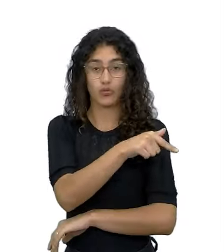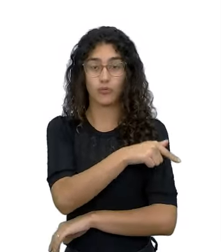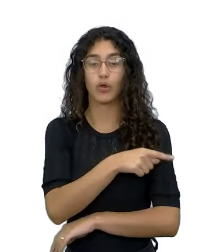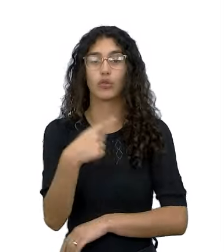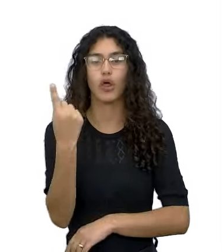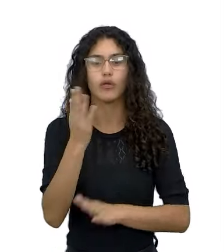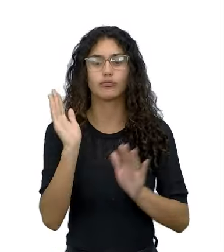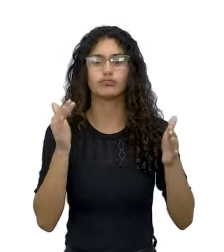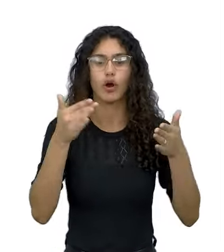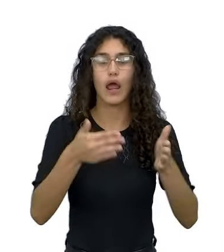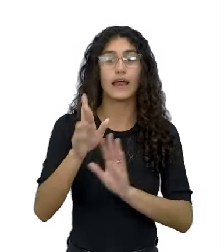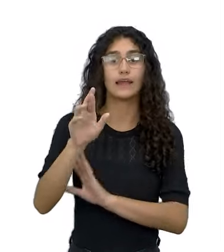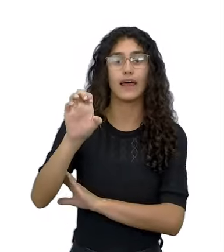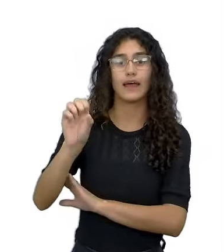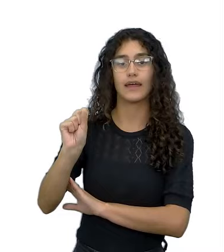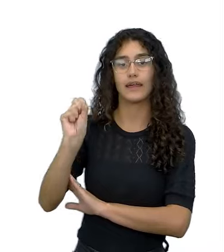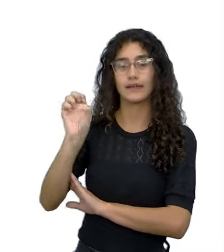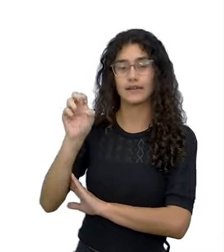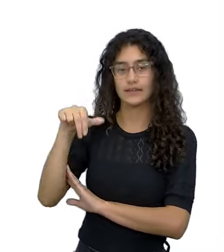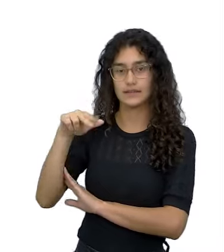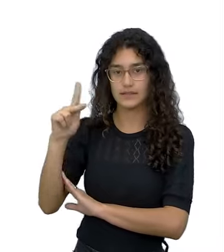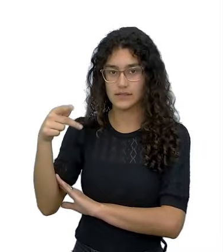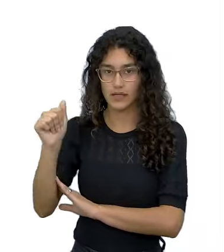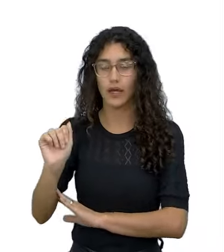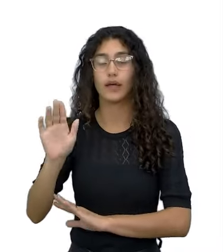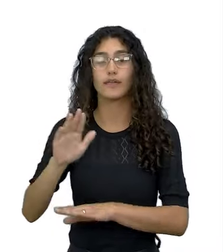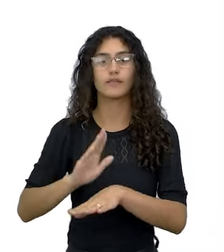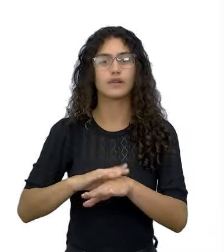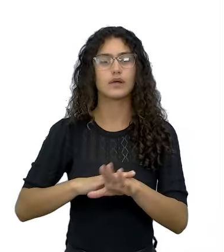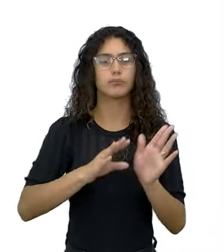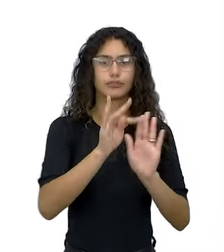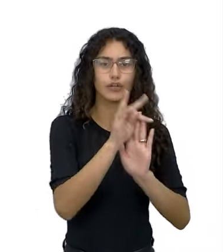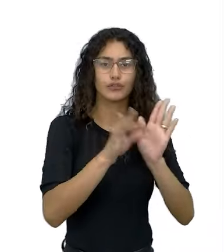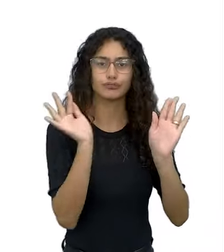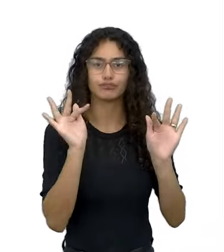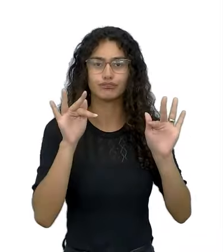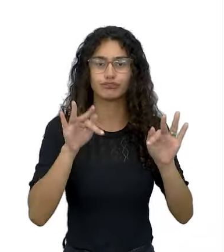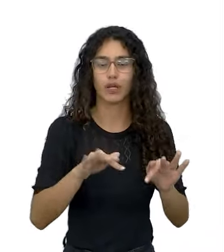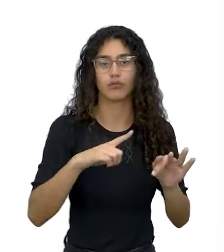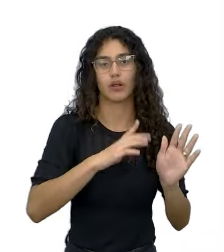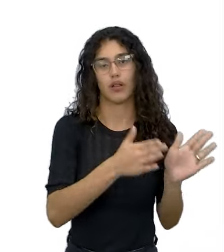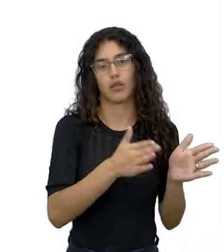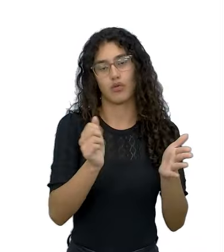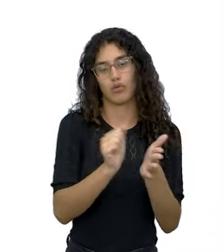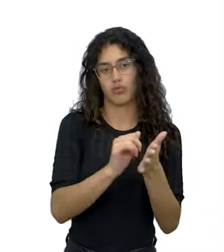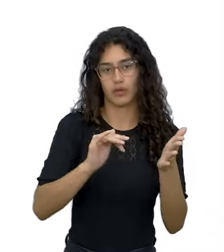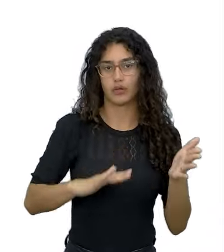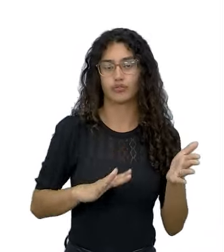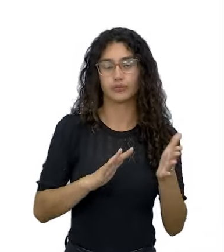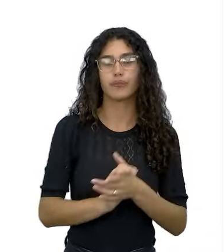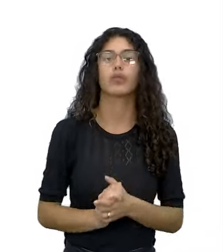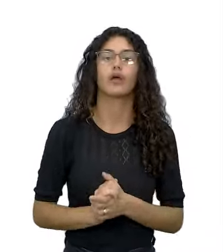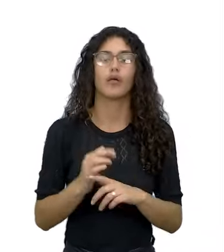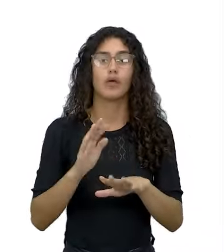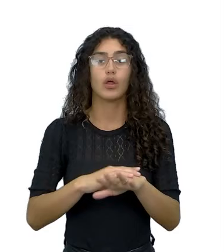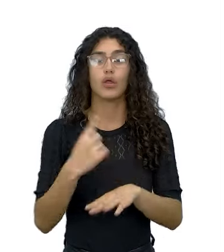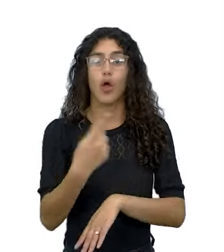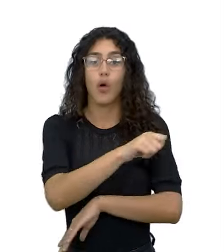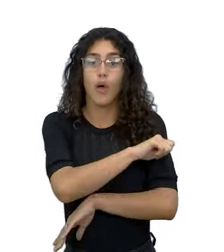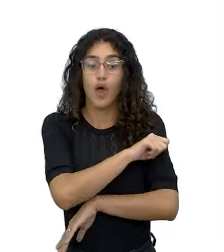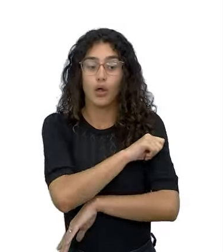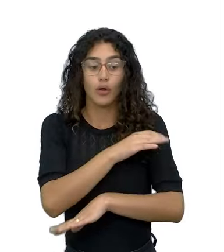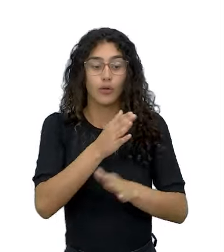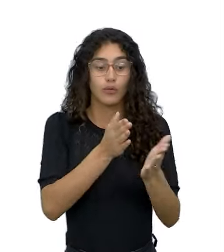vai focar na resenha, que vai ser a produção final aqui da nossa sequência de atividades. A gente vai observar que o nosso estudante ele